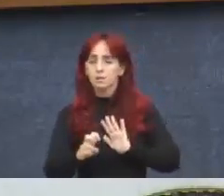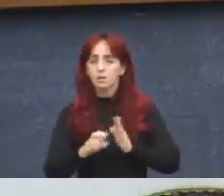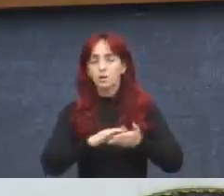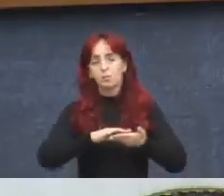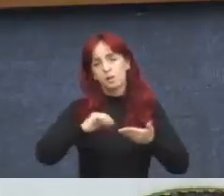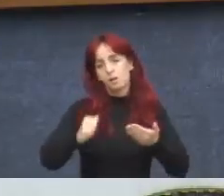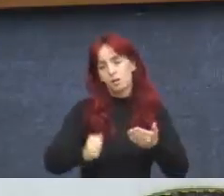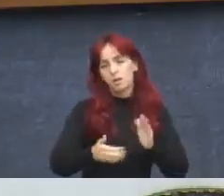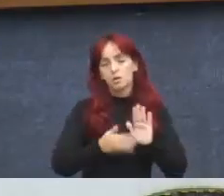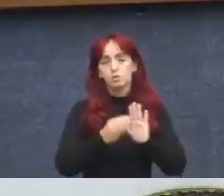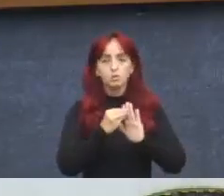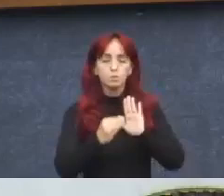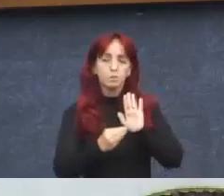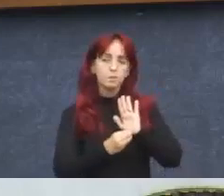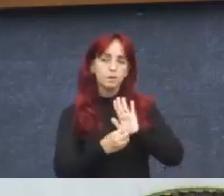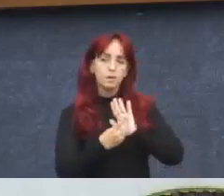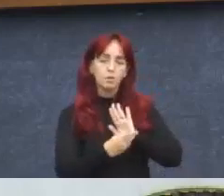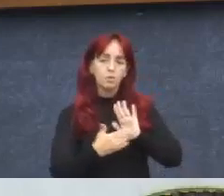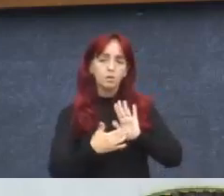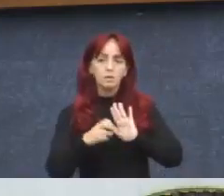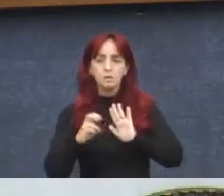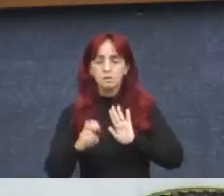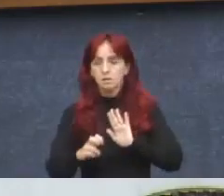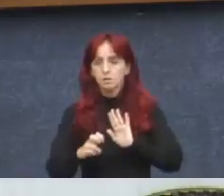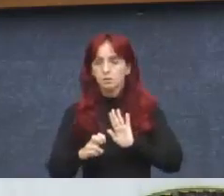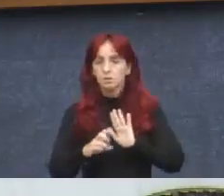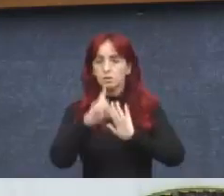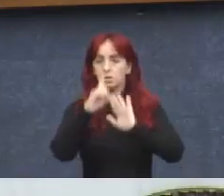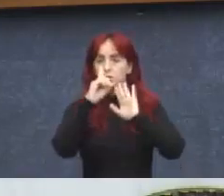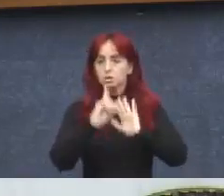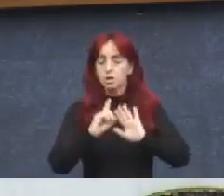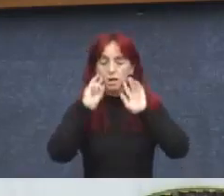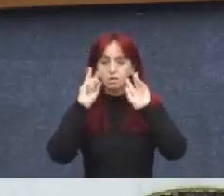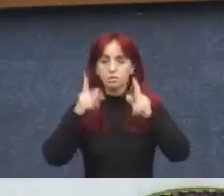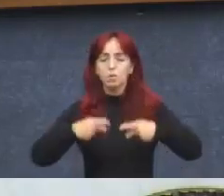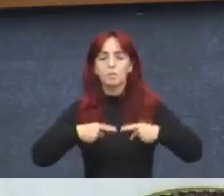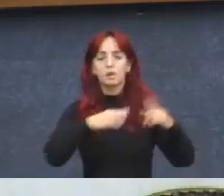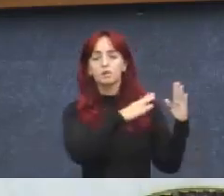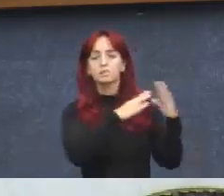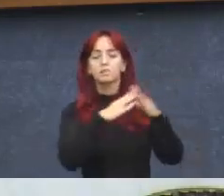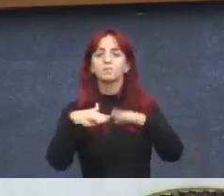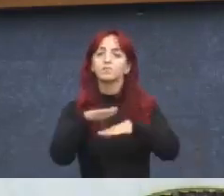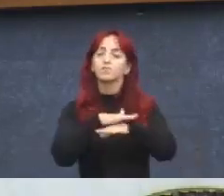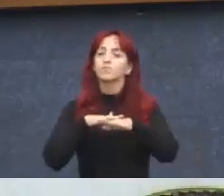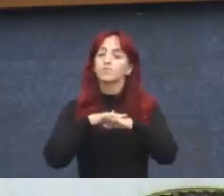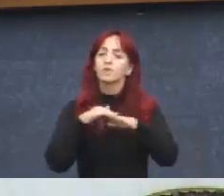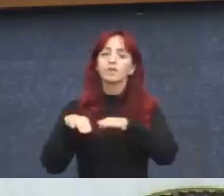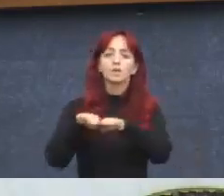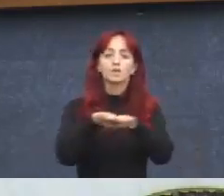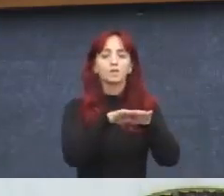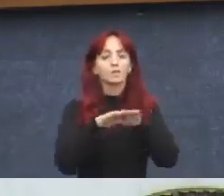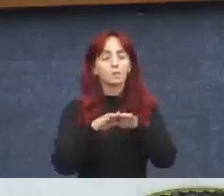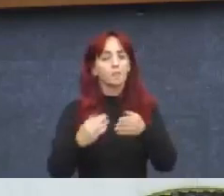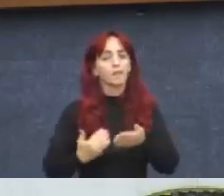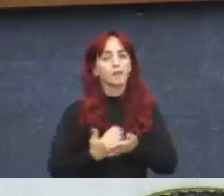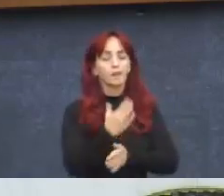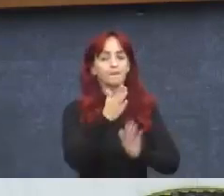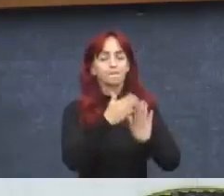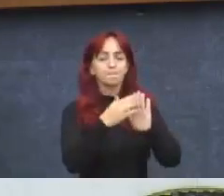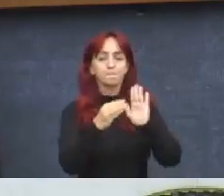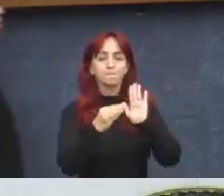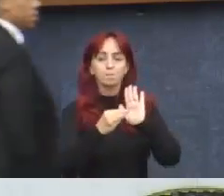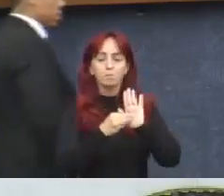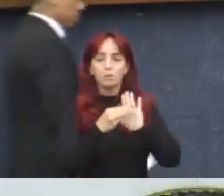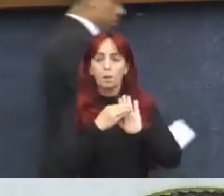da subemenda 1 à emenda 5. Direitos Humanos, Habitação, Igualdade Racial e Defesa do Consumidor, pela aprovação das emendas 1 a